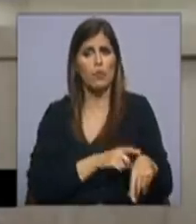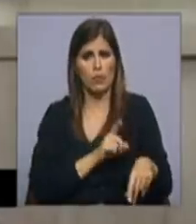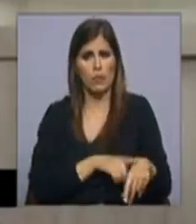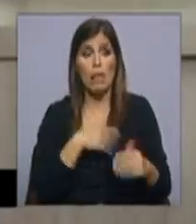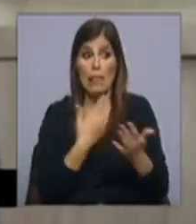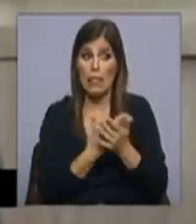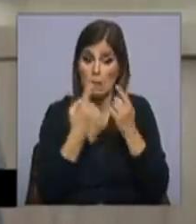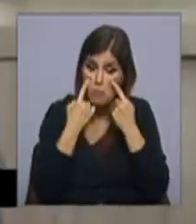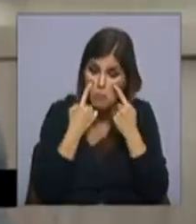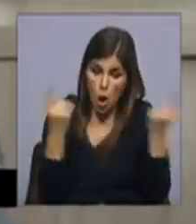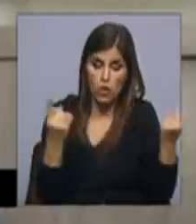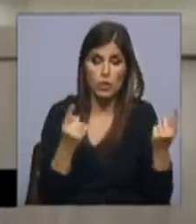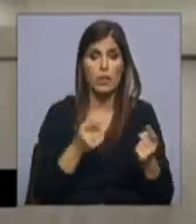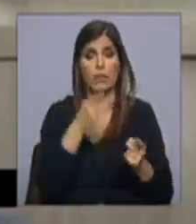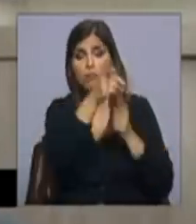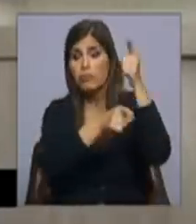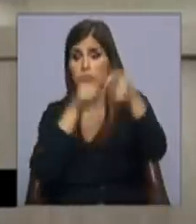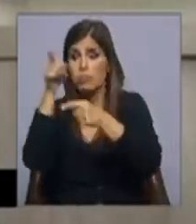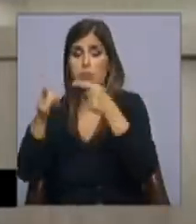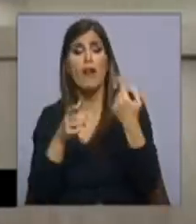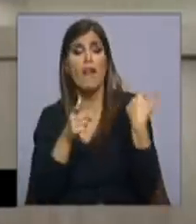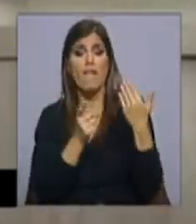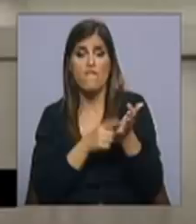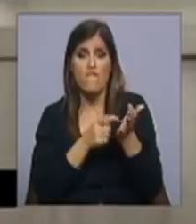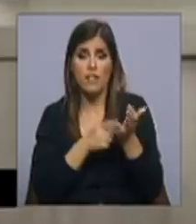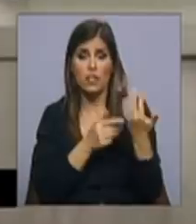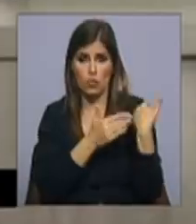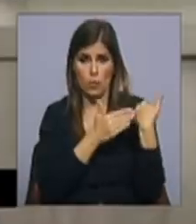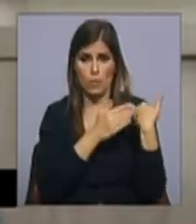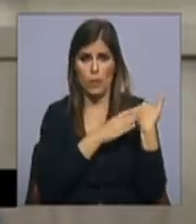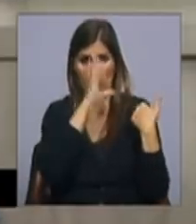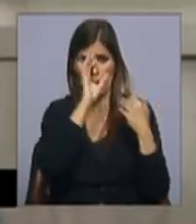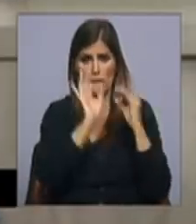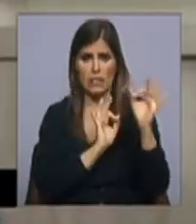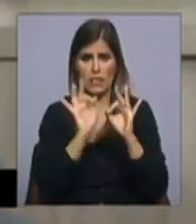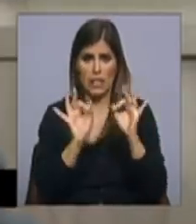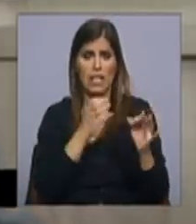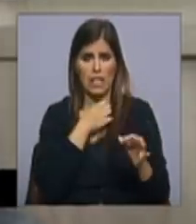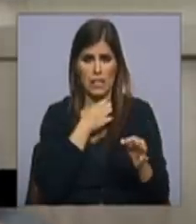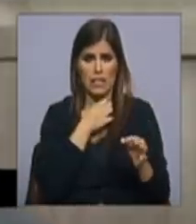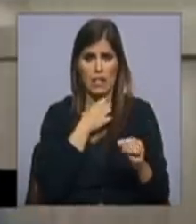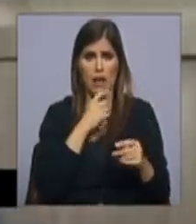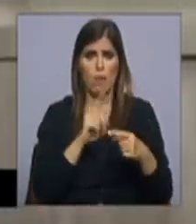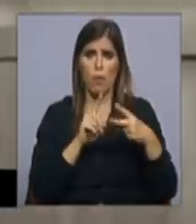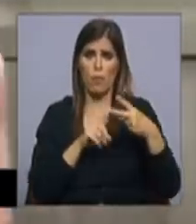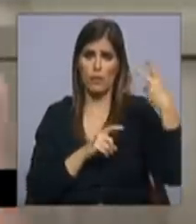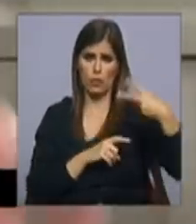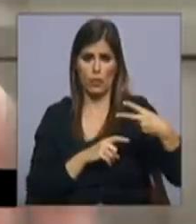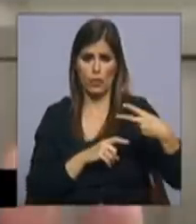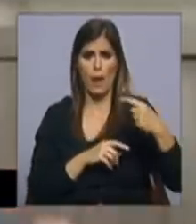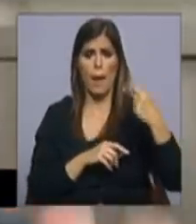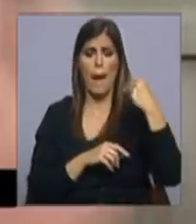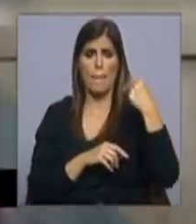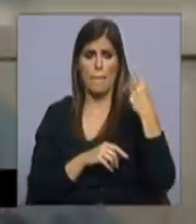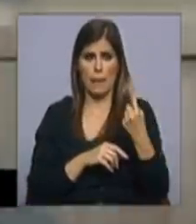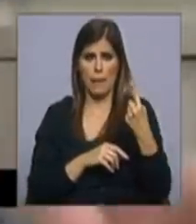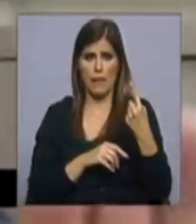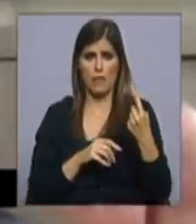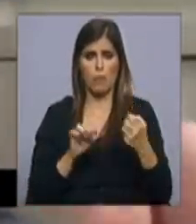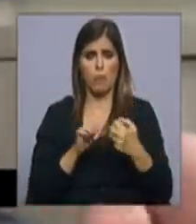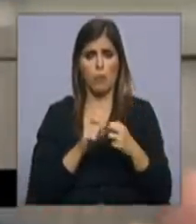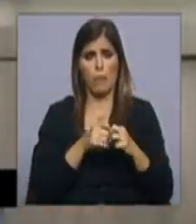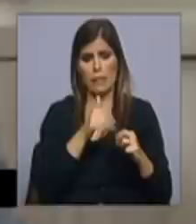mostrar a irresponsabilidade do governo no trato dessa crise, que passa por dois momentos. Primeiro, a questão sanitária, que é